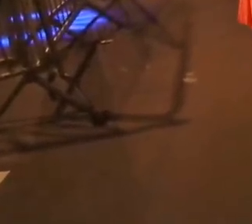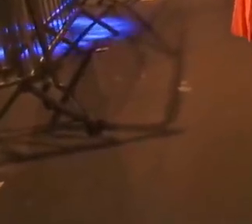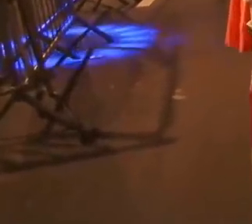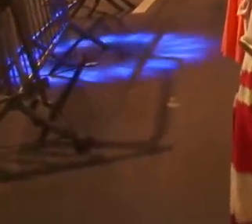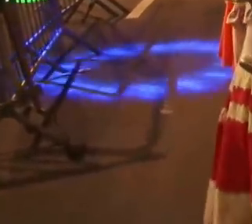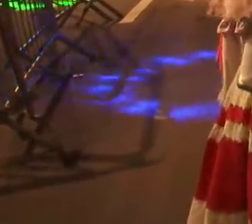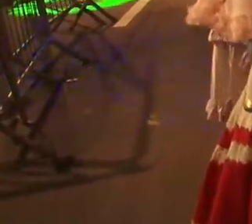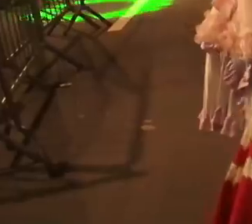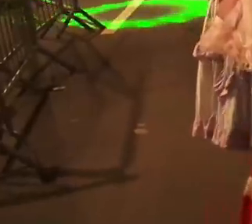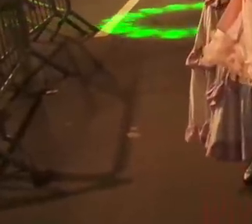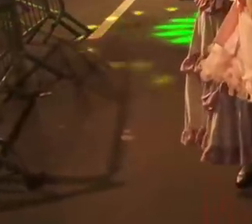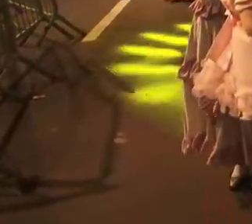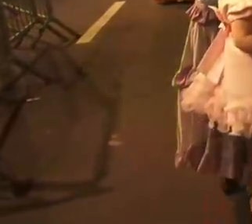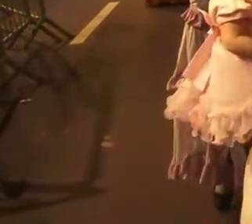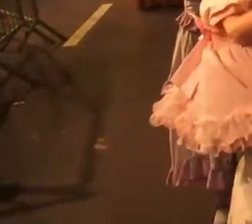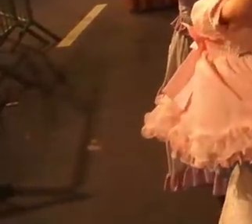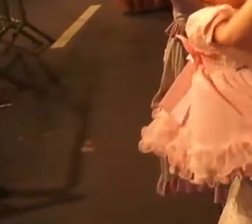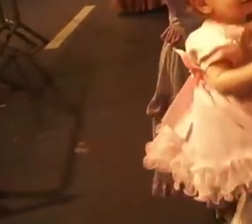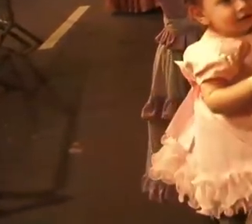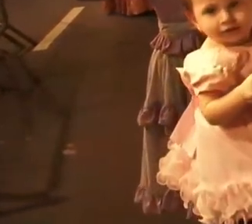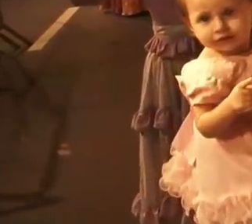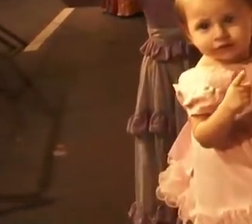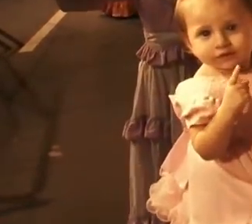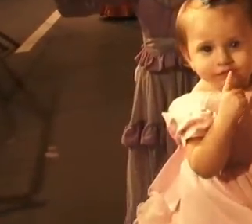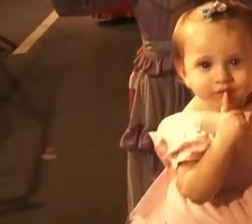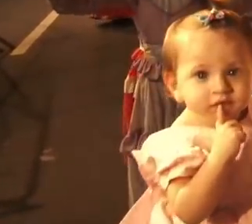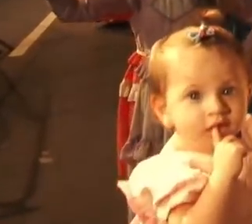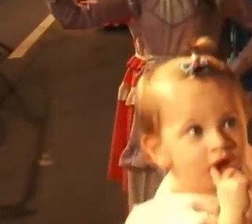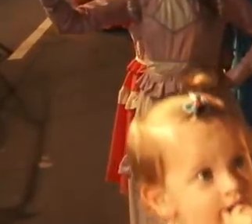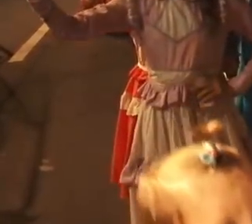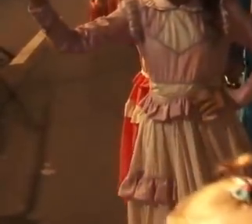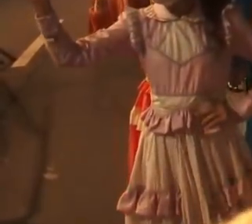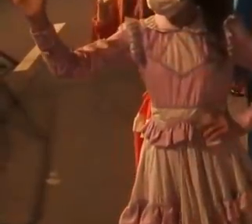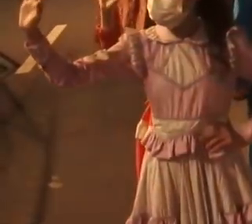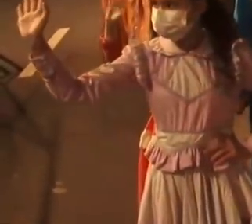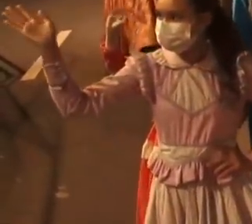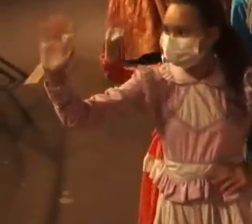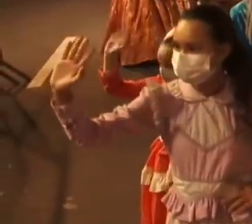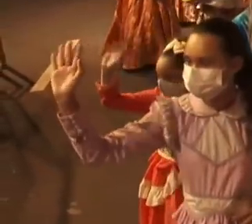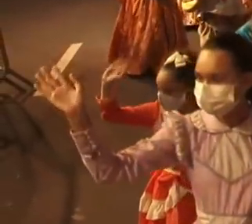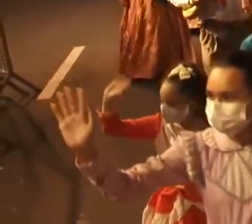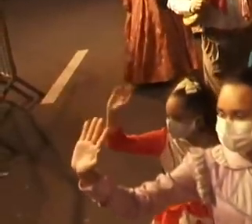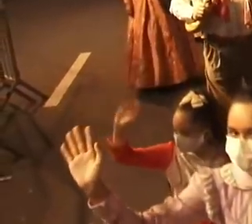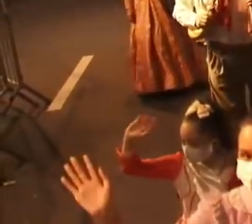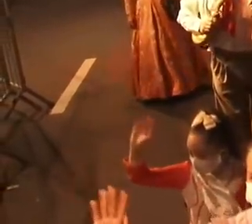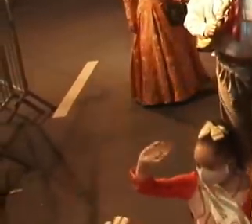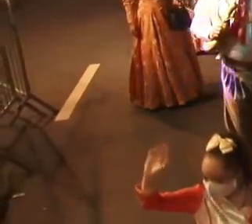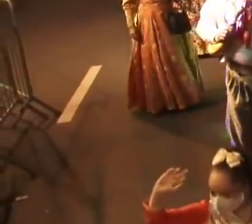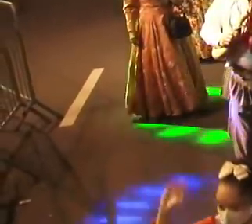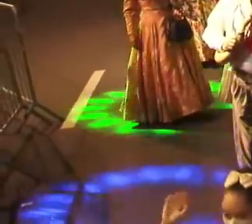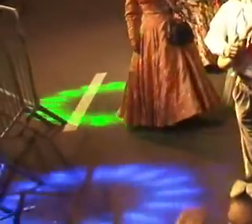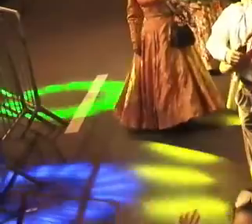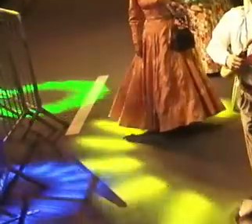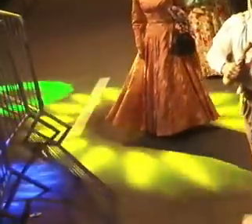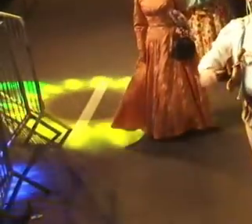Heck, parabéns, lindo, Jairo Barbosa, acessibilidade sempre, ainda